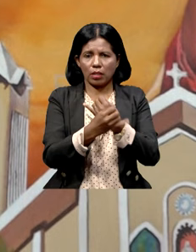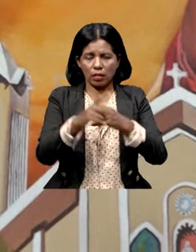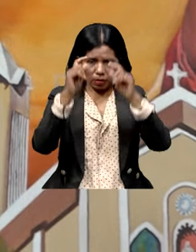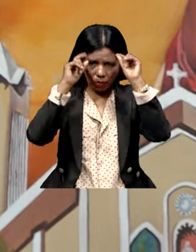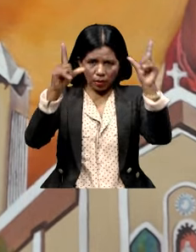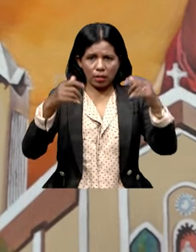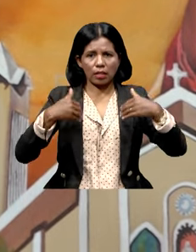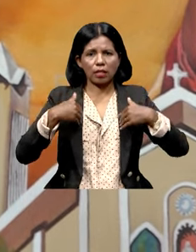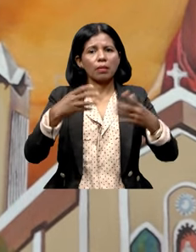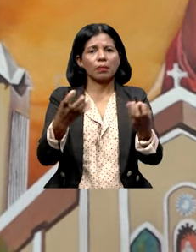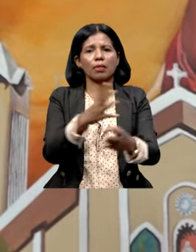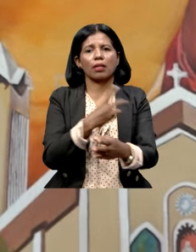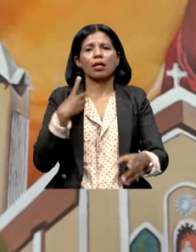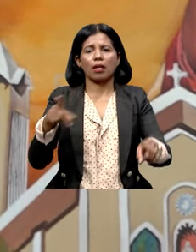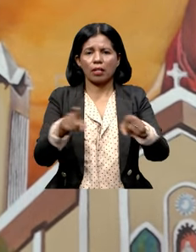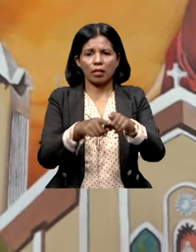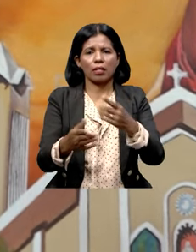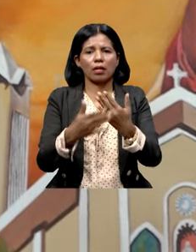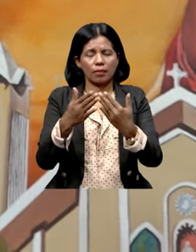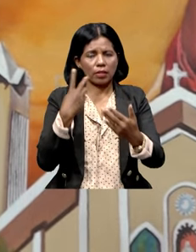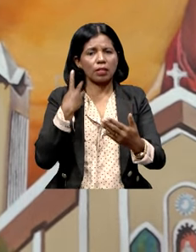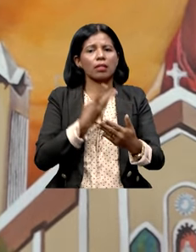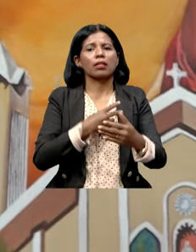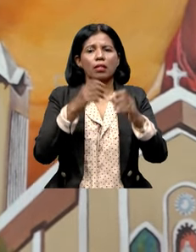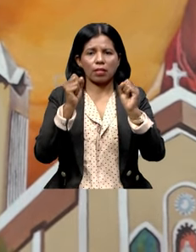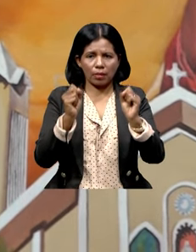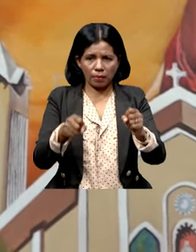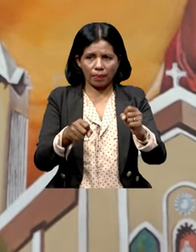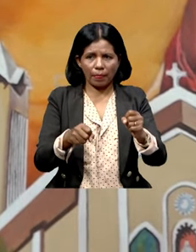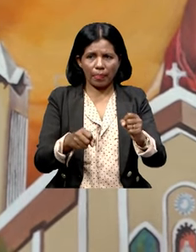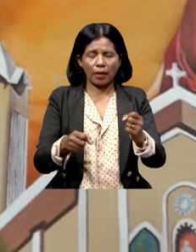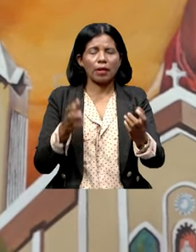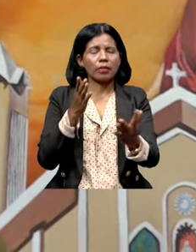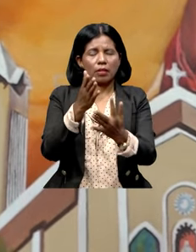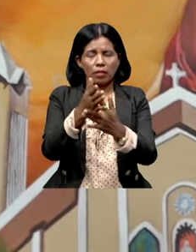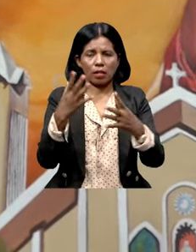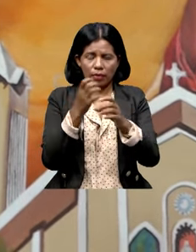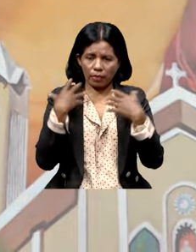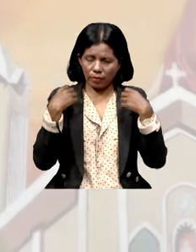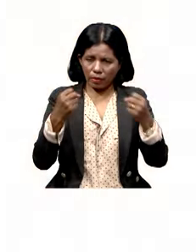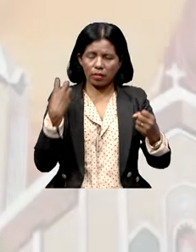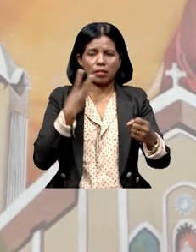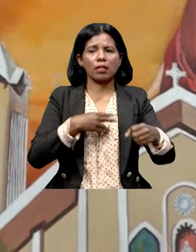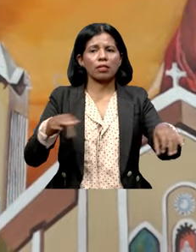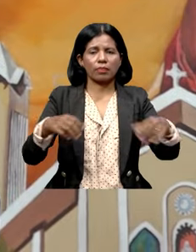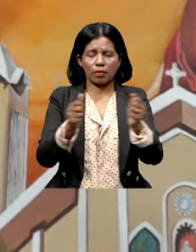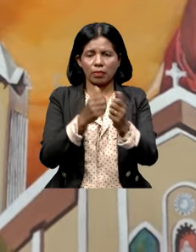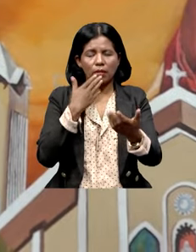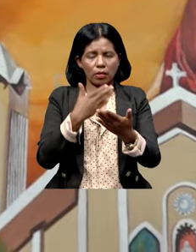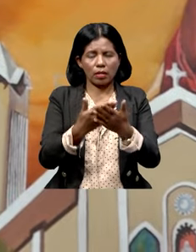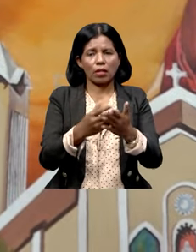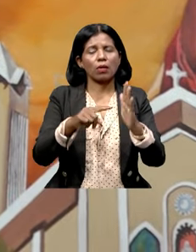Barak, nós temos uma missão. Então, nós temos uma fase de visita para avançar com a força de acreditar e ter uma relação. Molo kato